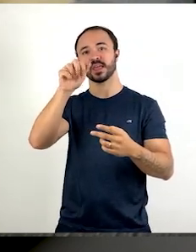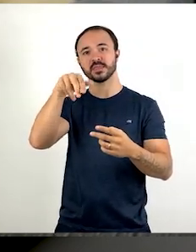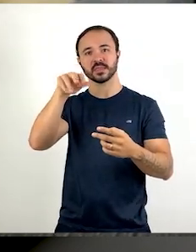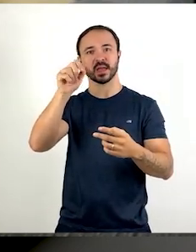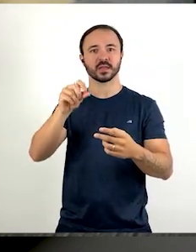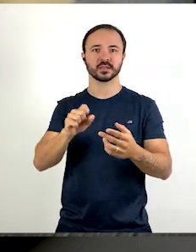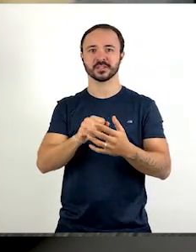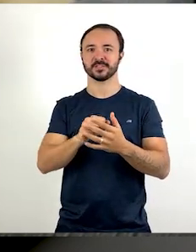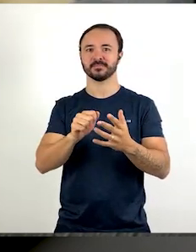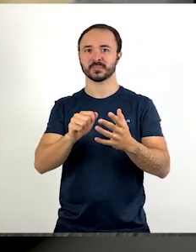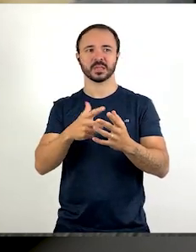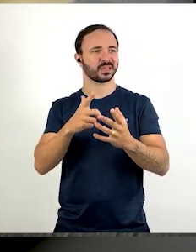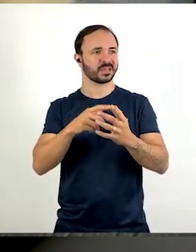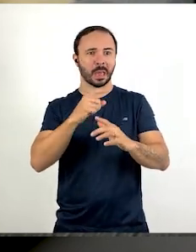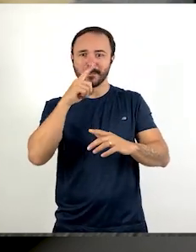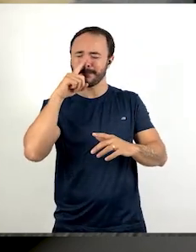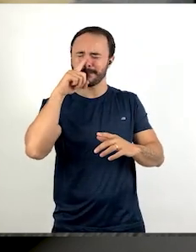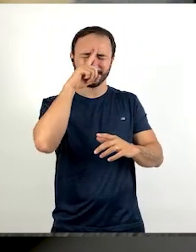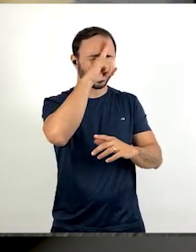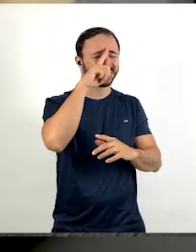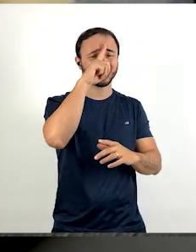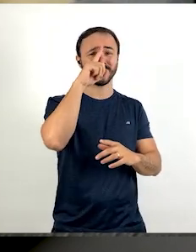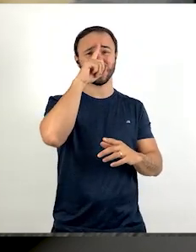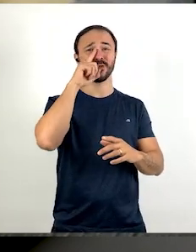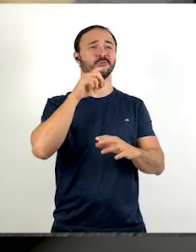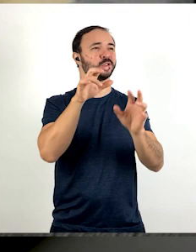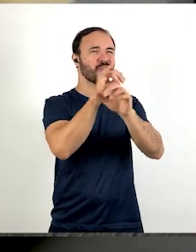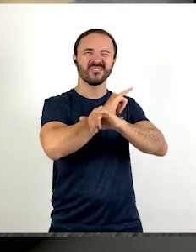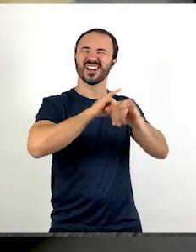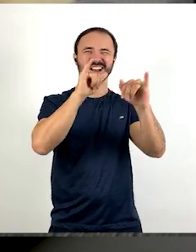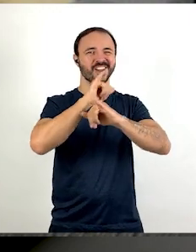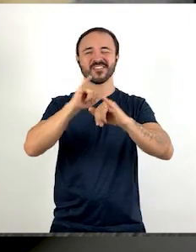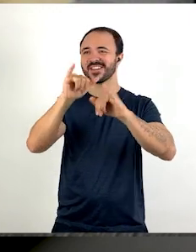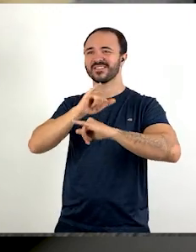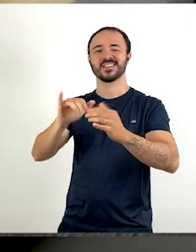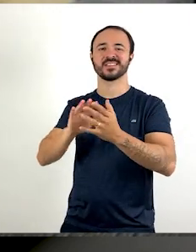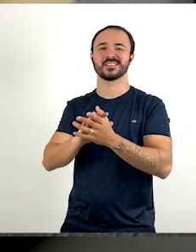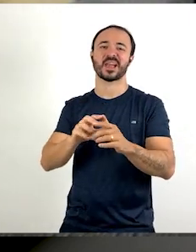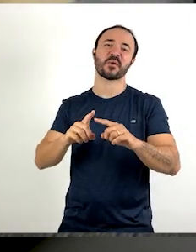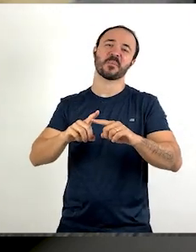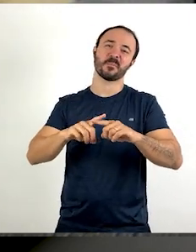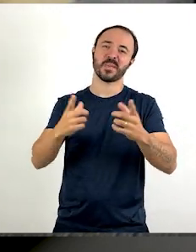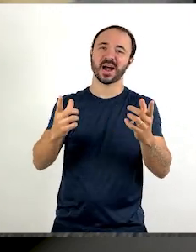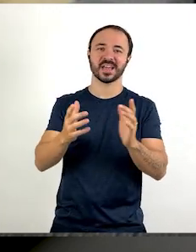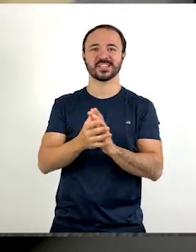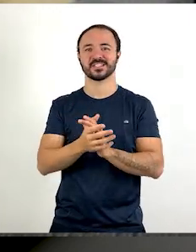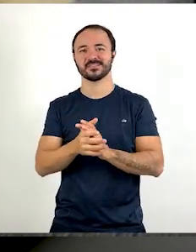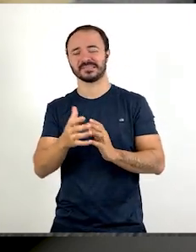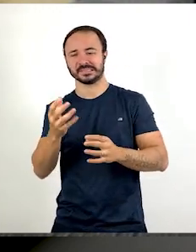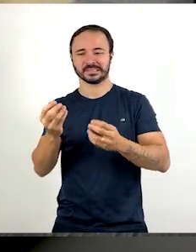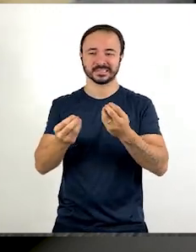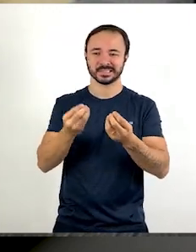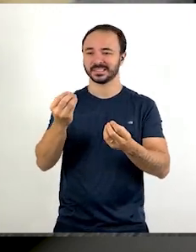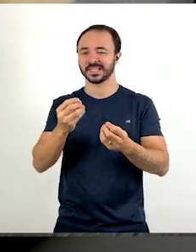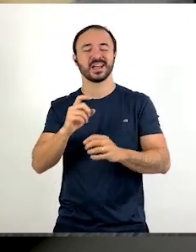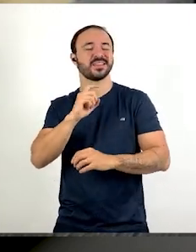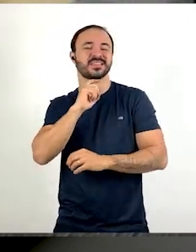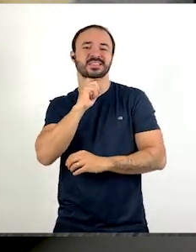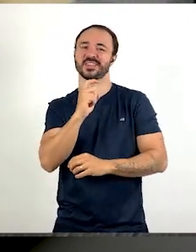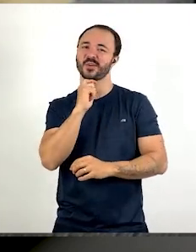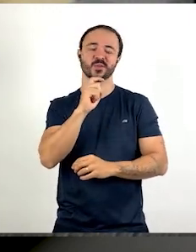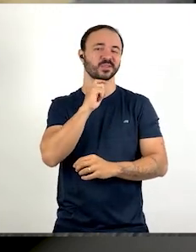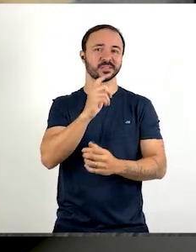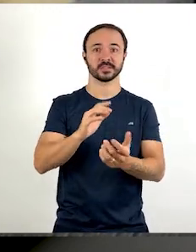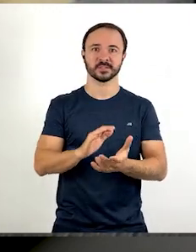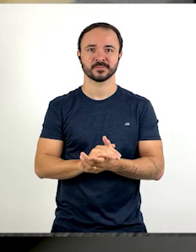Tesla era extremamente perigosa. Mas nada disso resolveu, nada disso adiantou. E